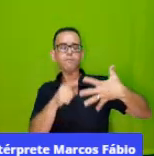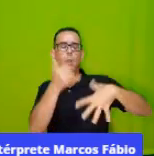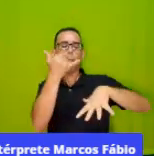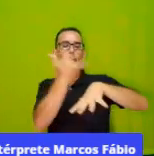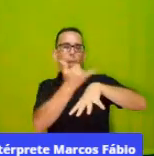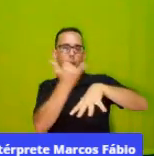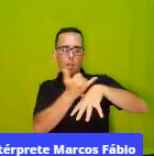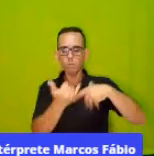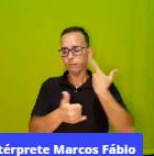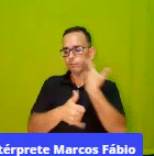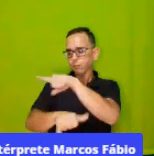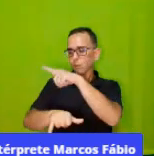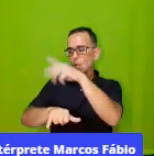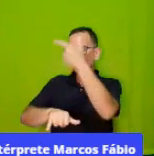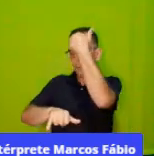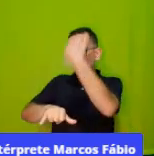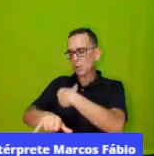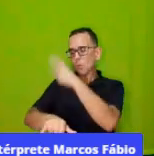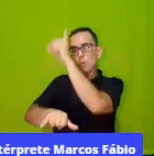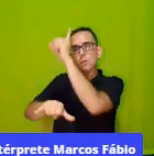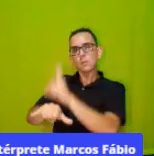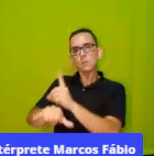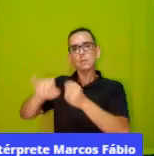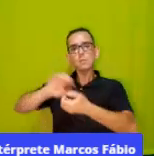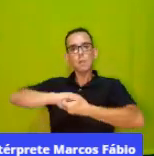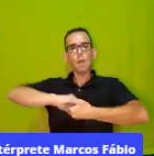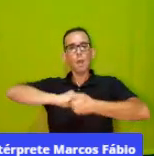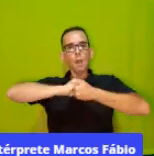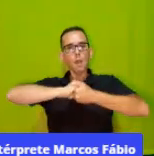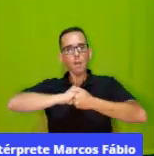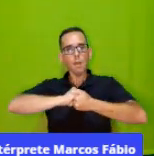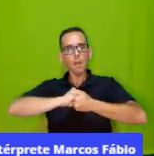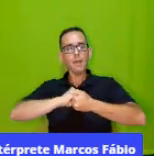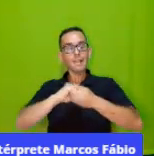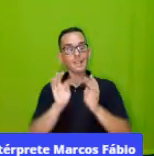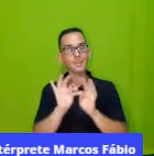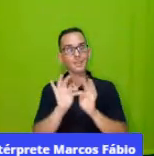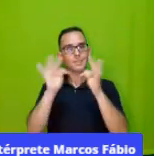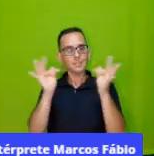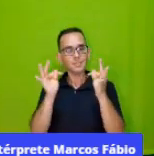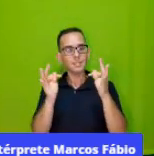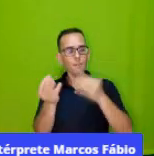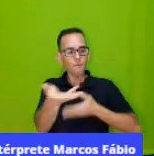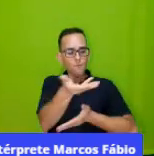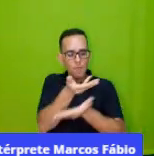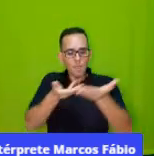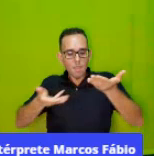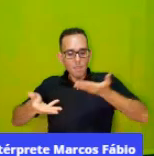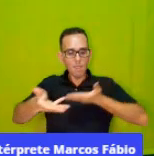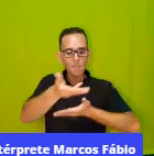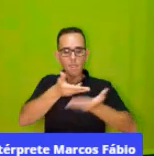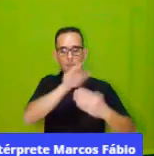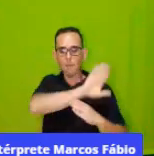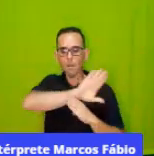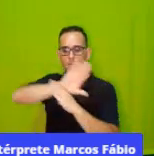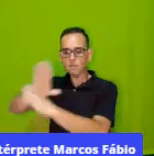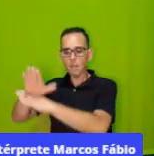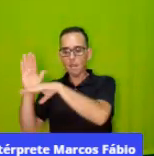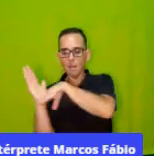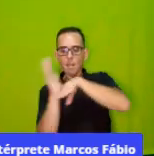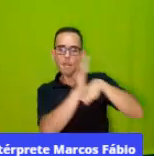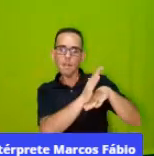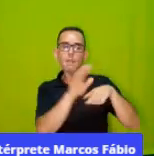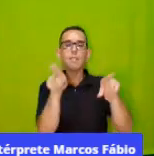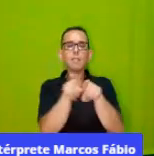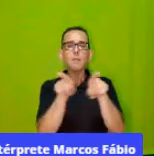mão de uma pessoa com deficiência, que a tecnologia vem para auxiliar, para ajudar e minimizar